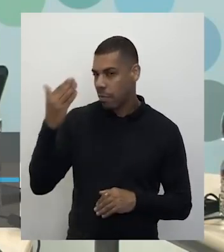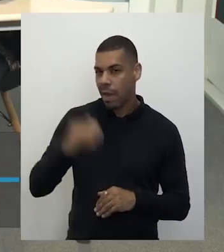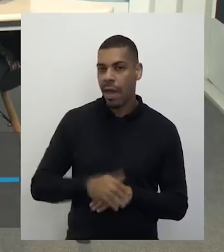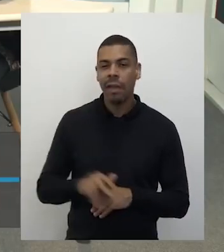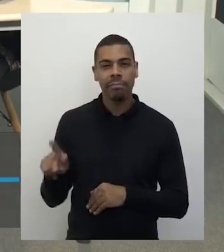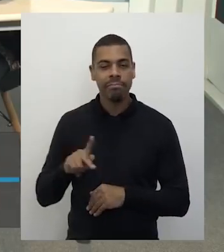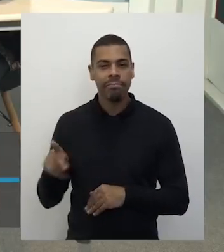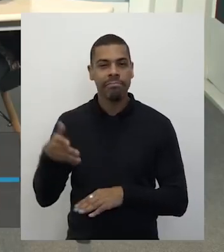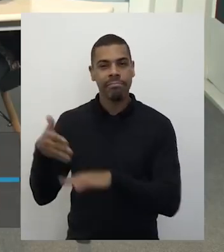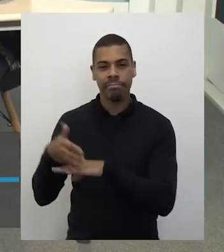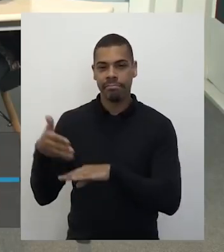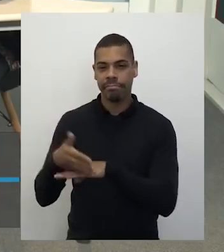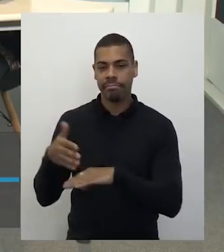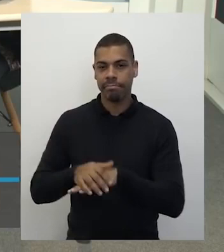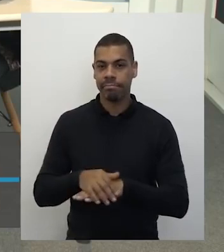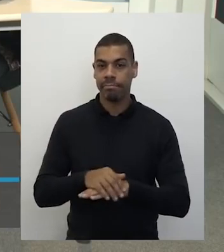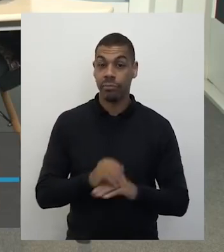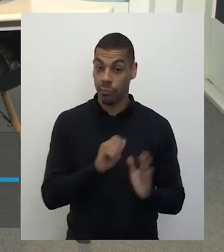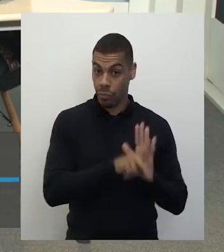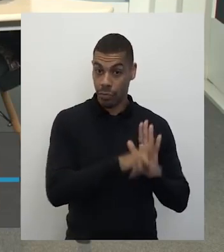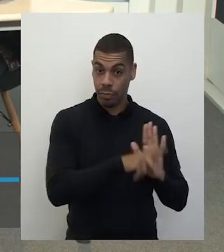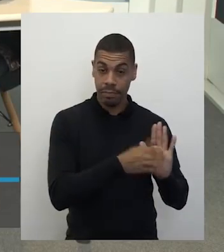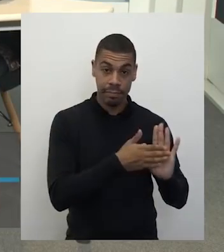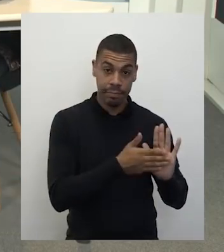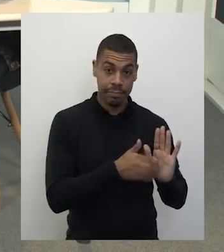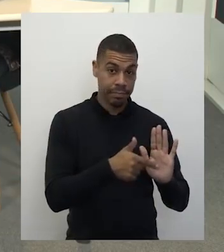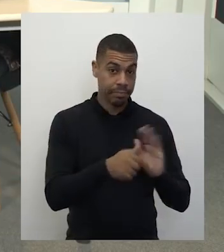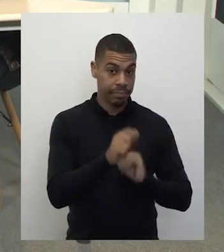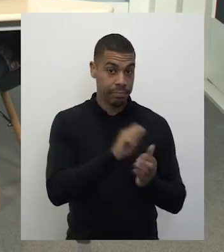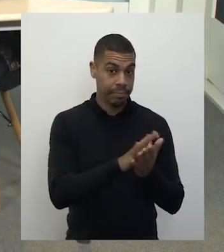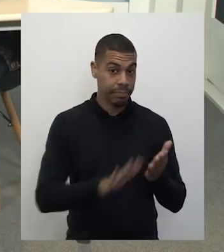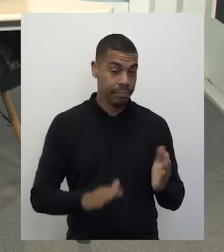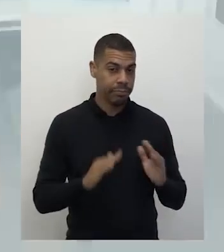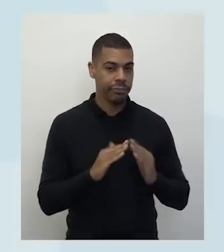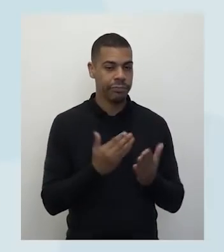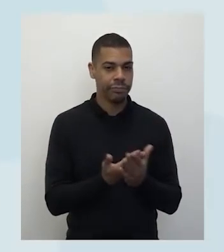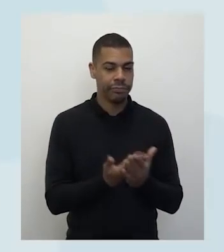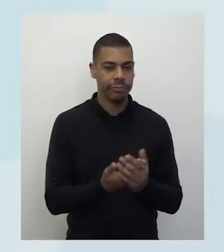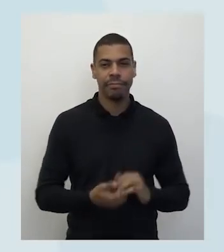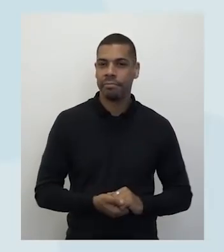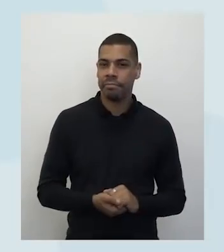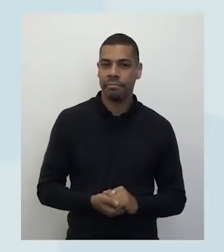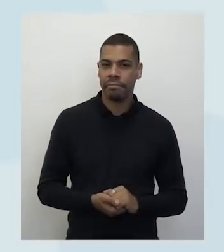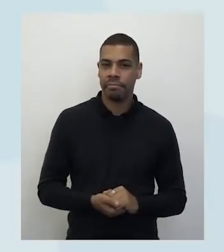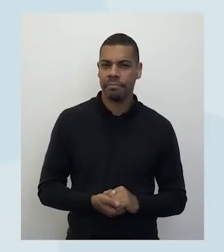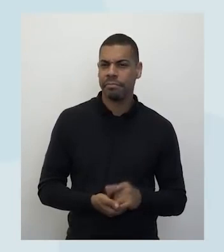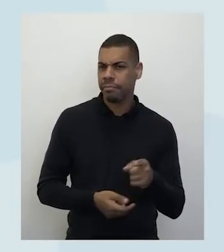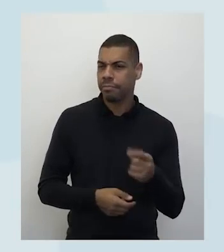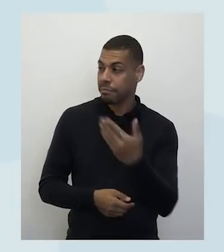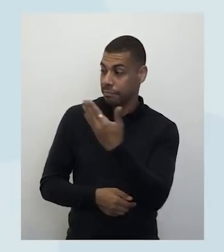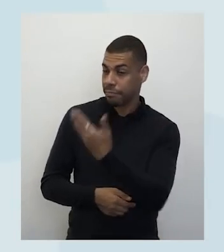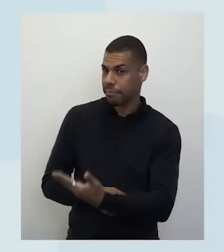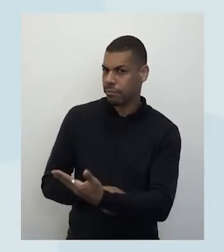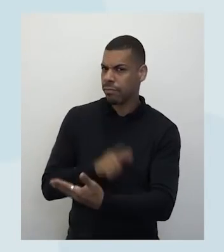sua participação. Vamos deixar uma proposta de atividade para eles? Vamos lá. Eles vão querer me bater. Aqui, você já produziu